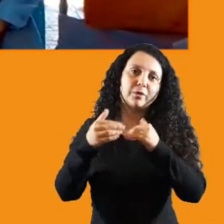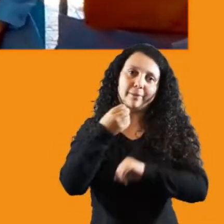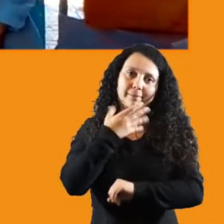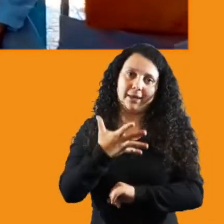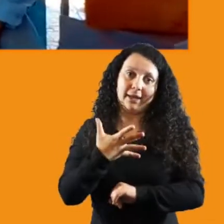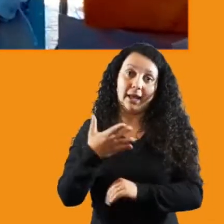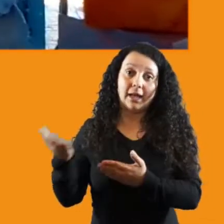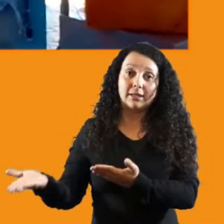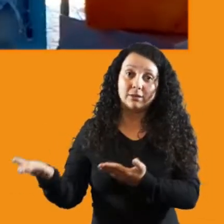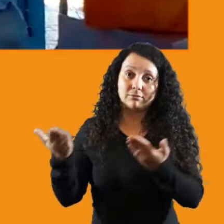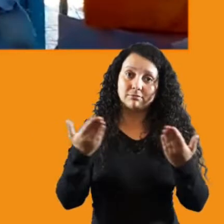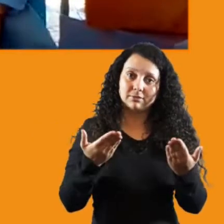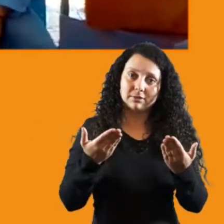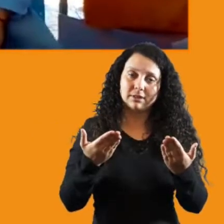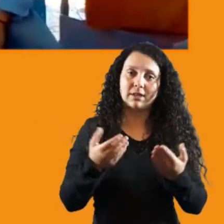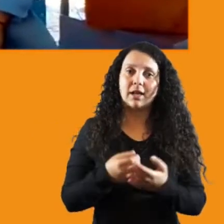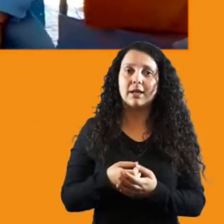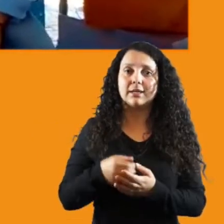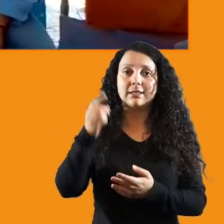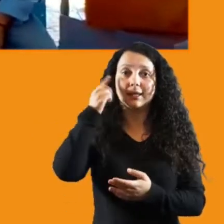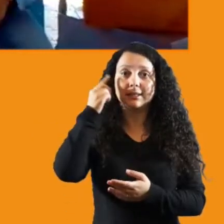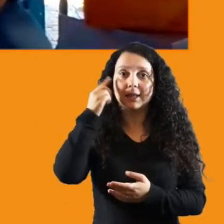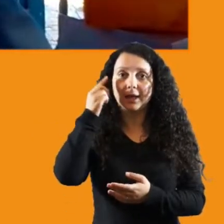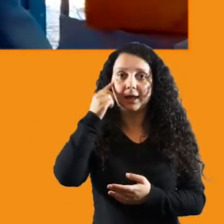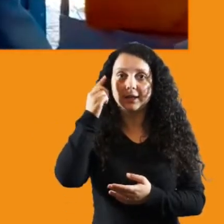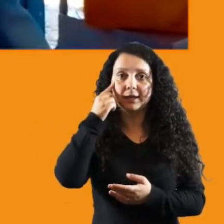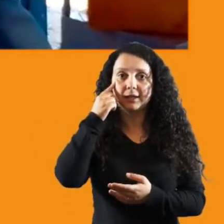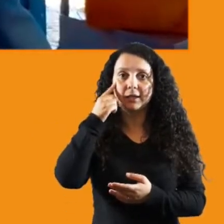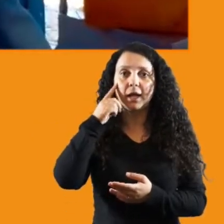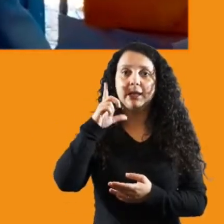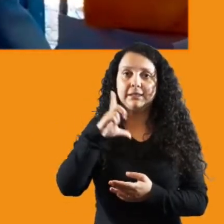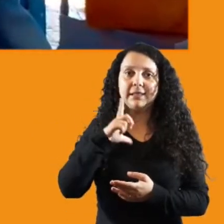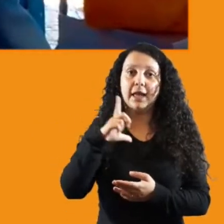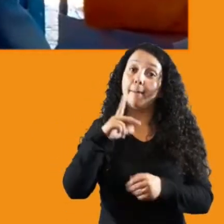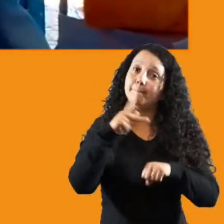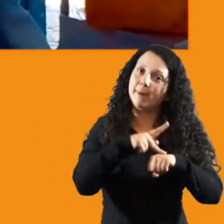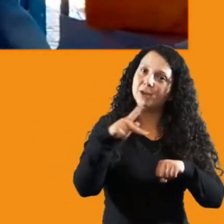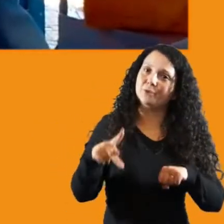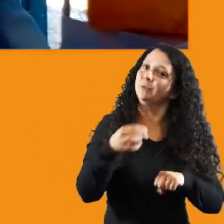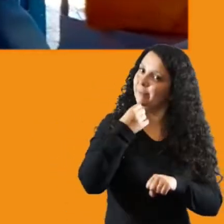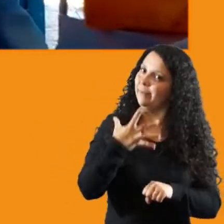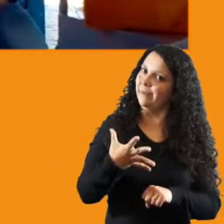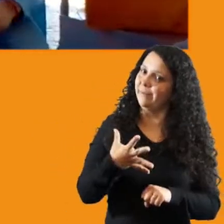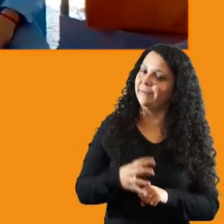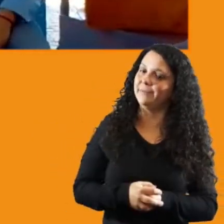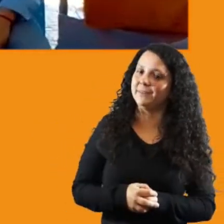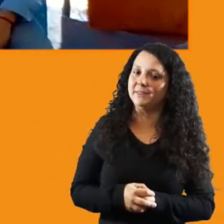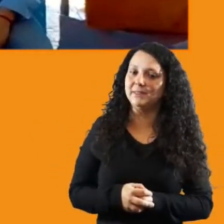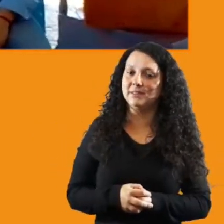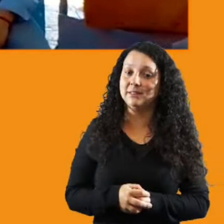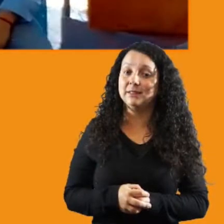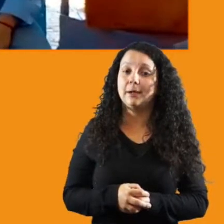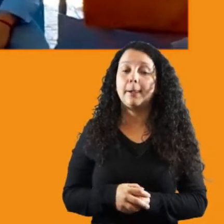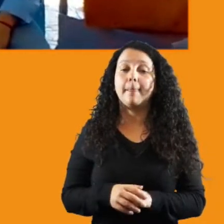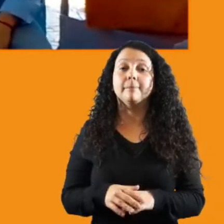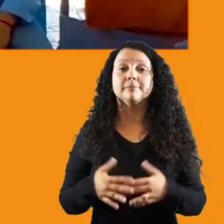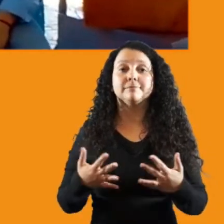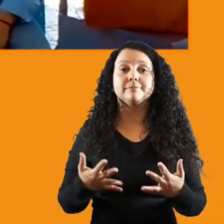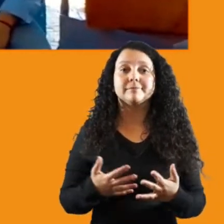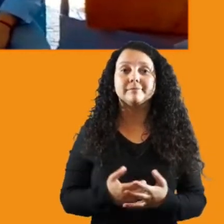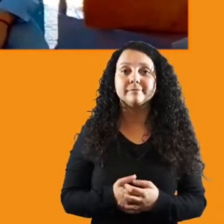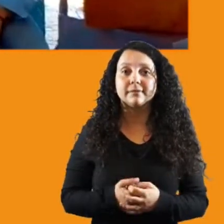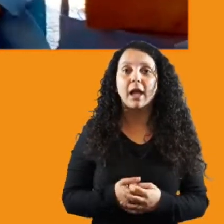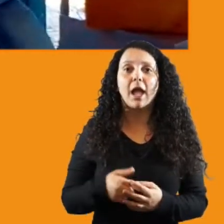ideia do que está rolando aí. Bom, já tem um casamento legal, né? Já é Passo Fundo, já é Marau, né? Aliás, deixa eu falar para vocês,